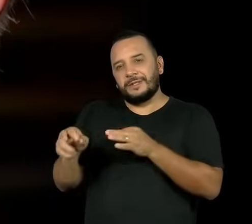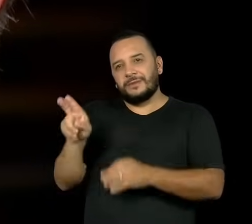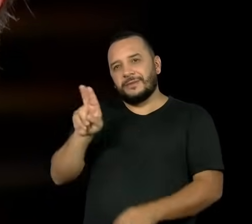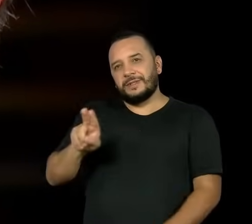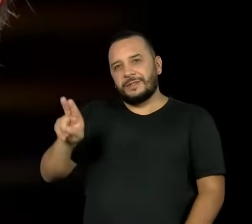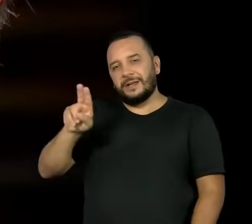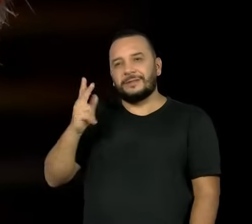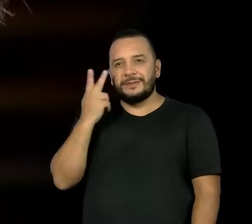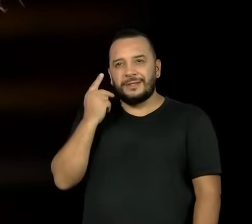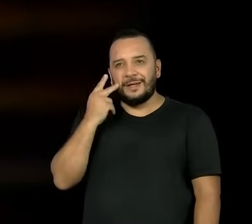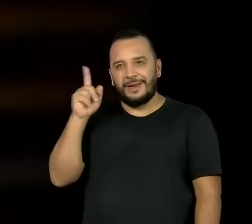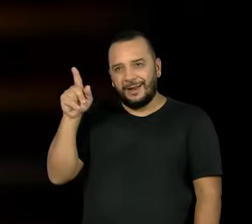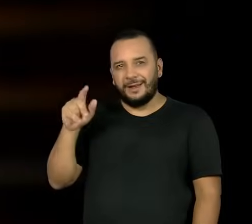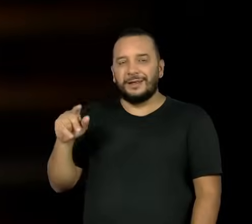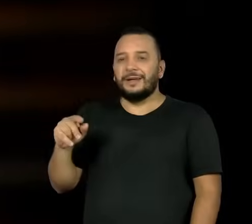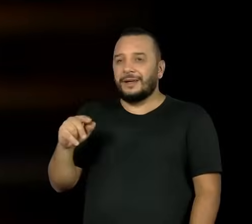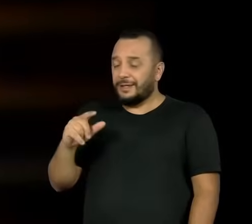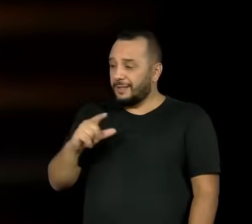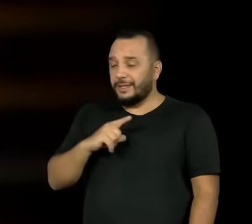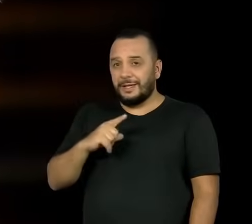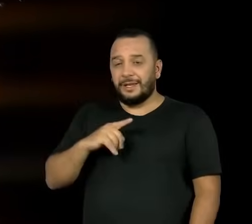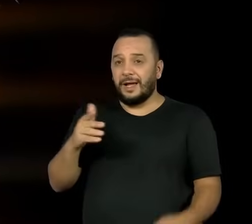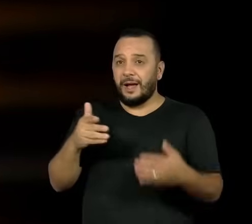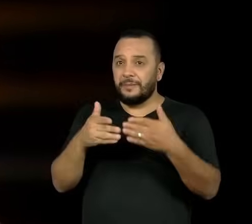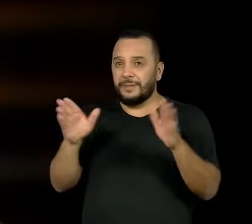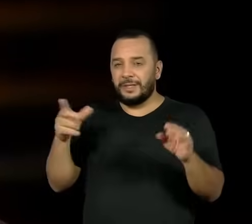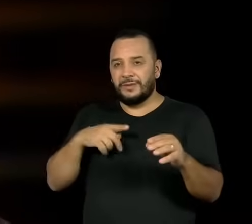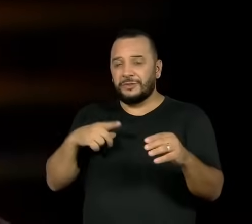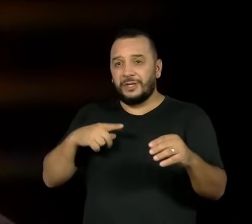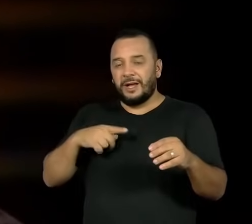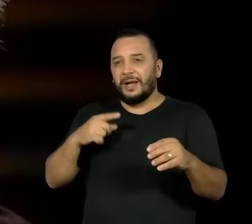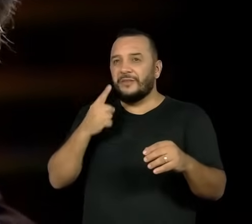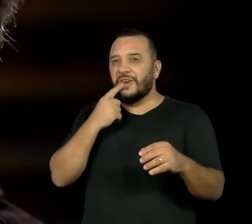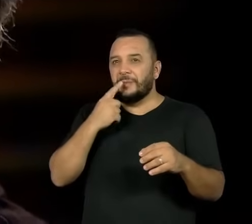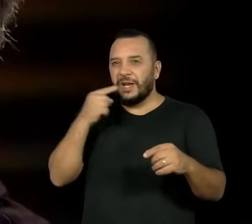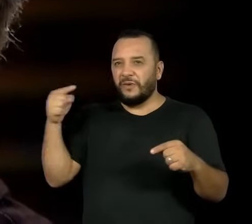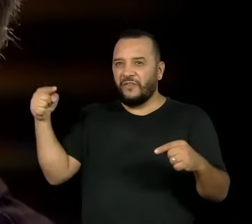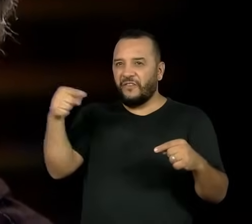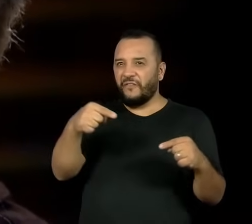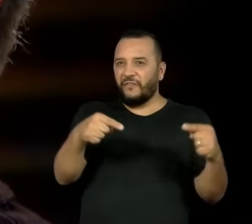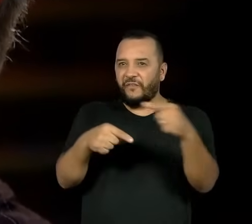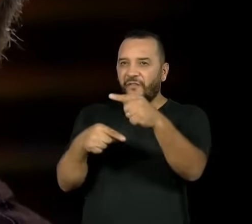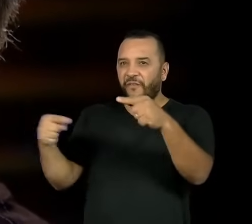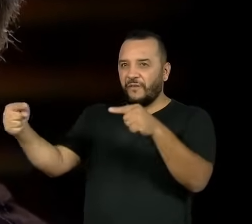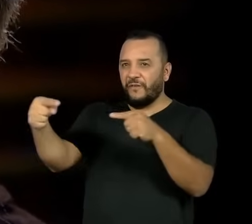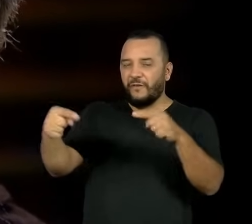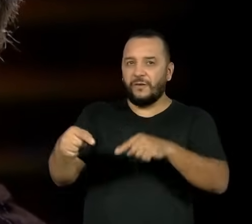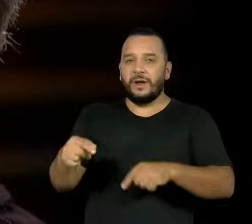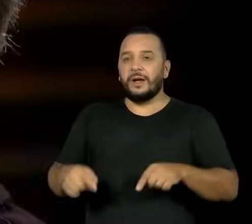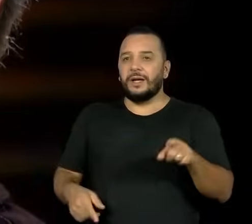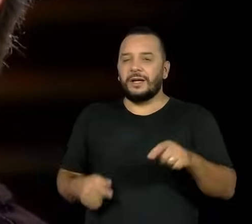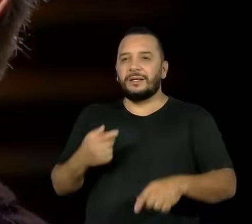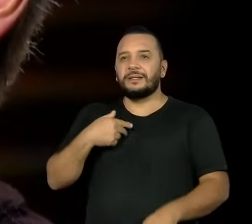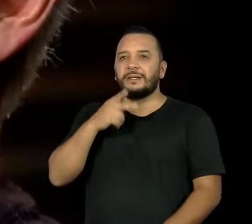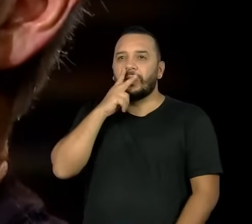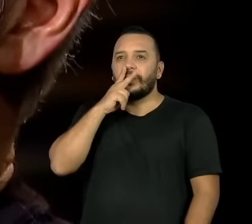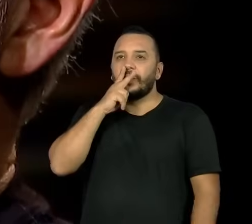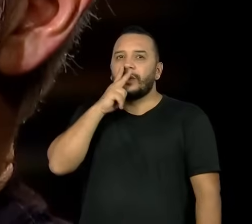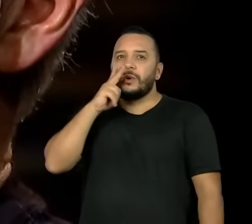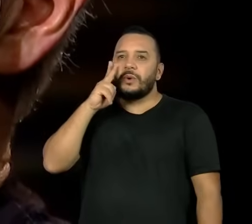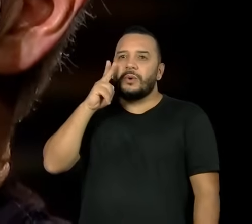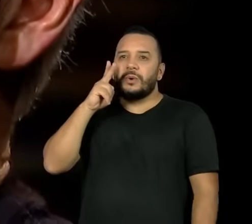um laboratório lá cheio de laser dentro, ligava aqueles lasers, pegava um cigarro,